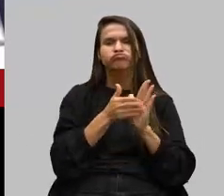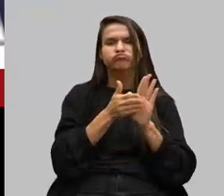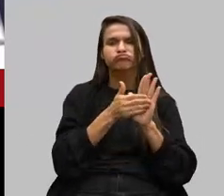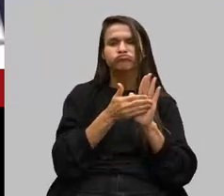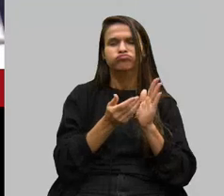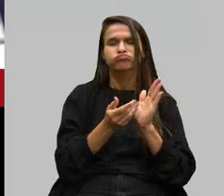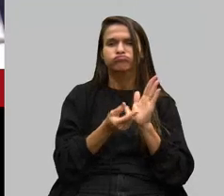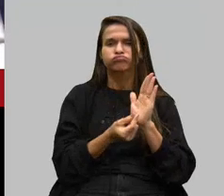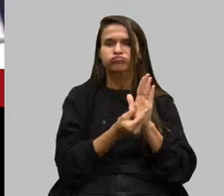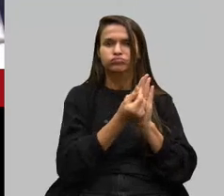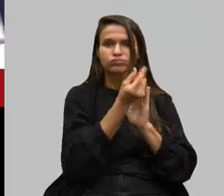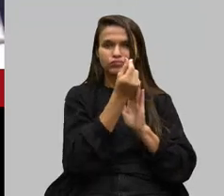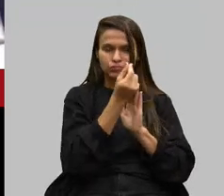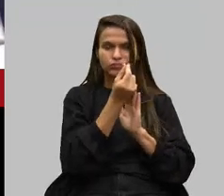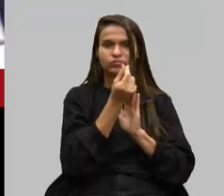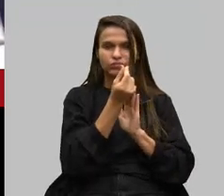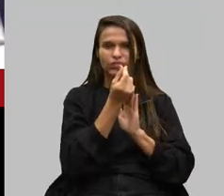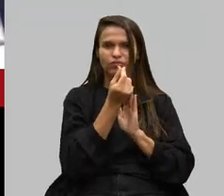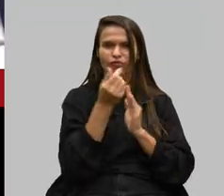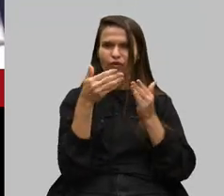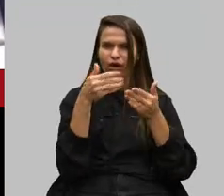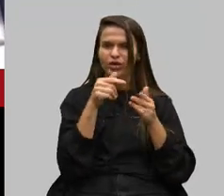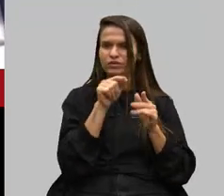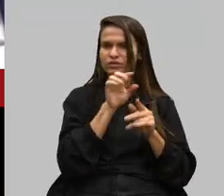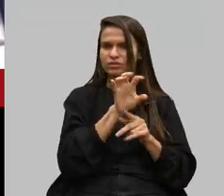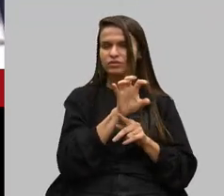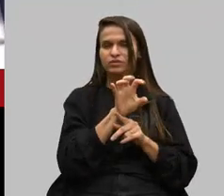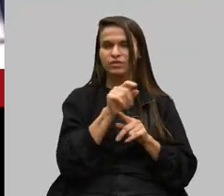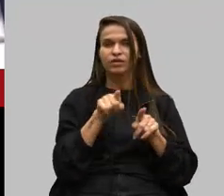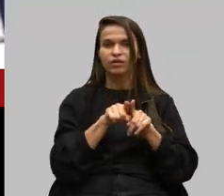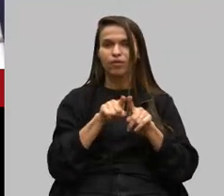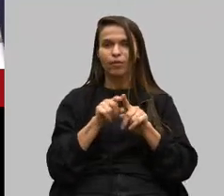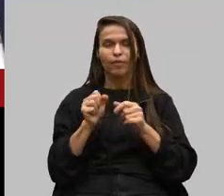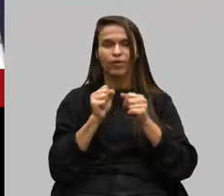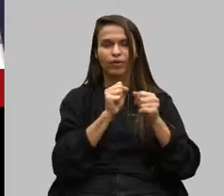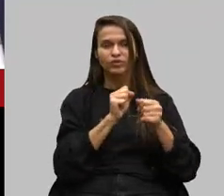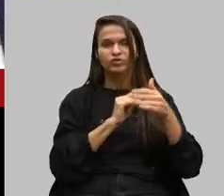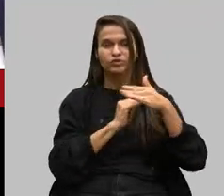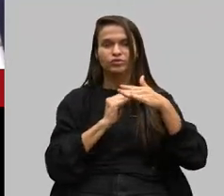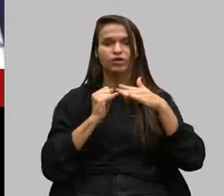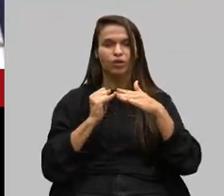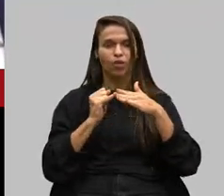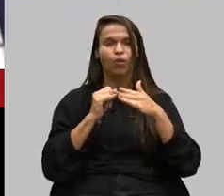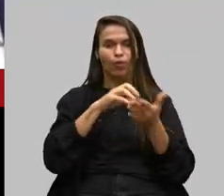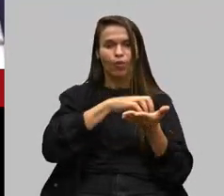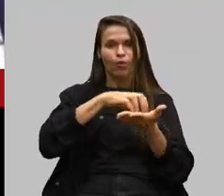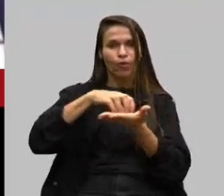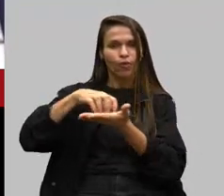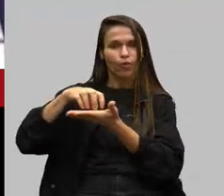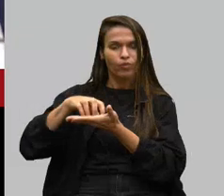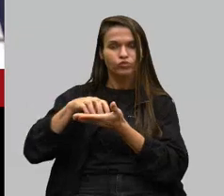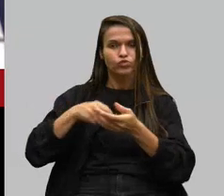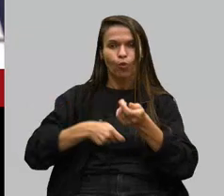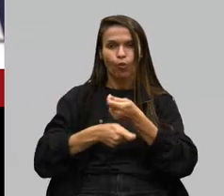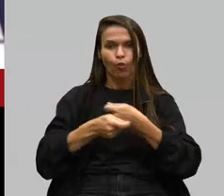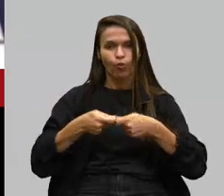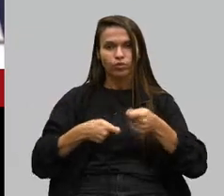disso coordenar o relacionamento institucional do Poder Executivo com os órgãos de controle